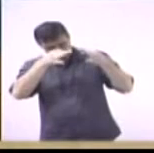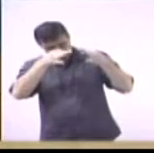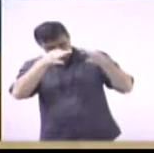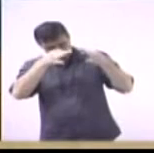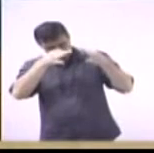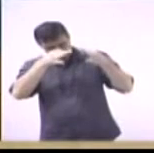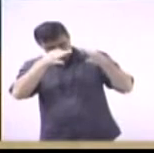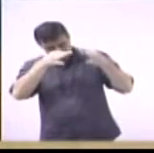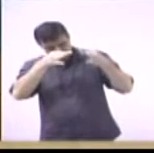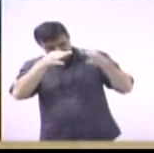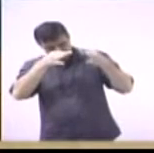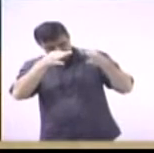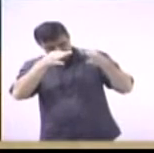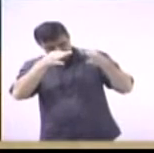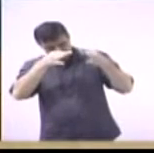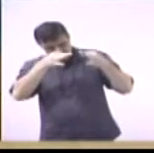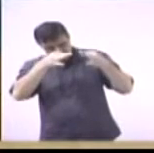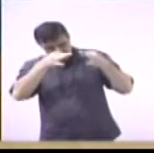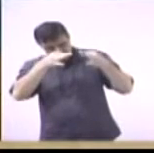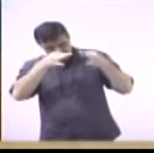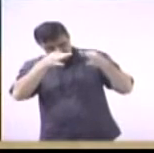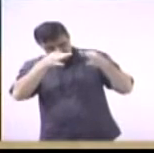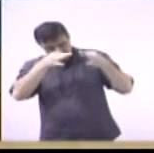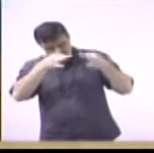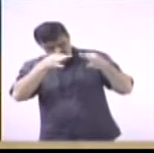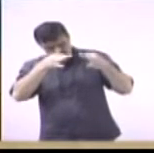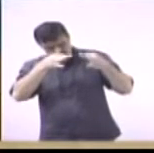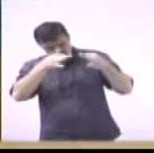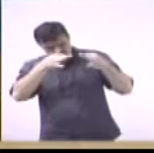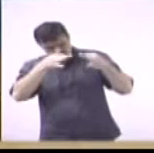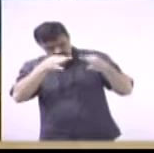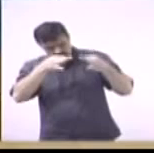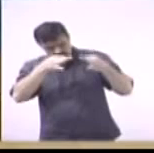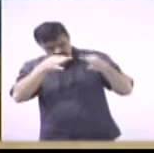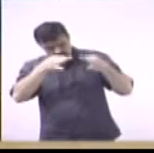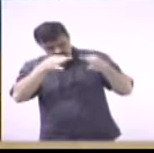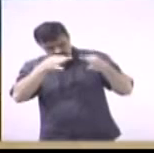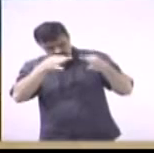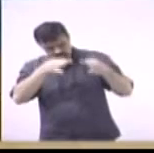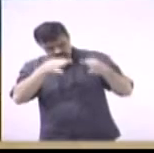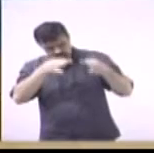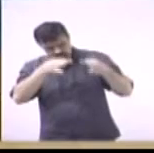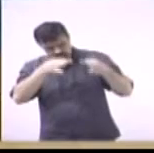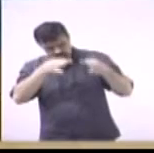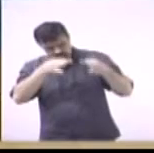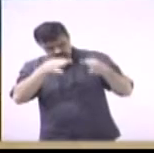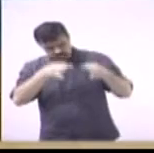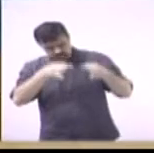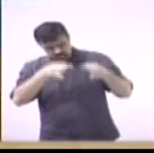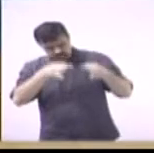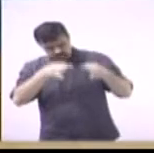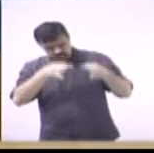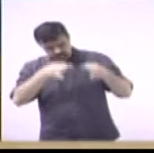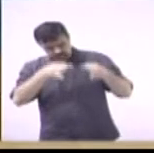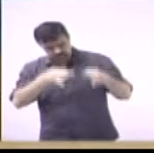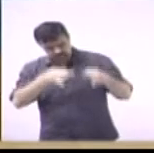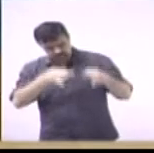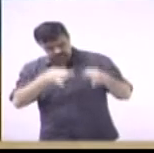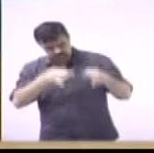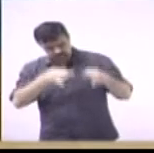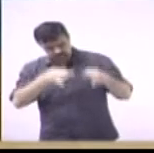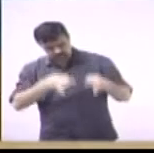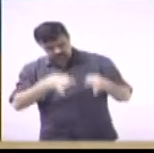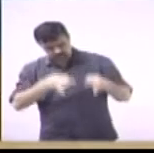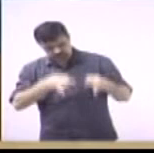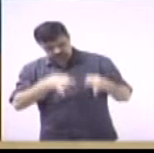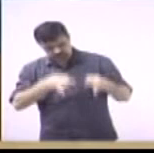forma ficou bem adequada a situação que era necessária. Então, só destacar aqui